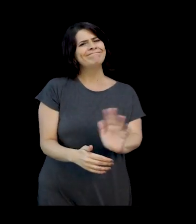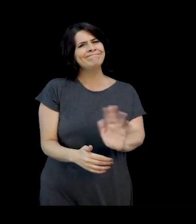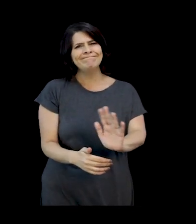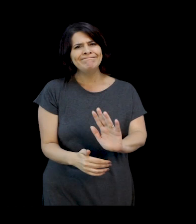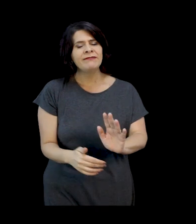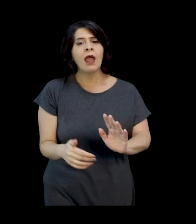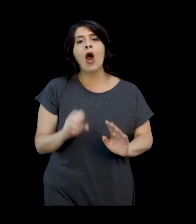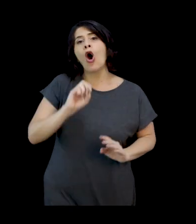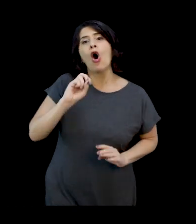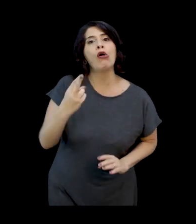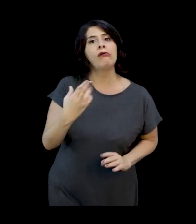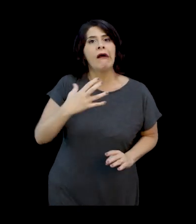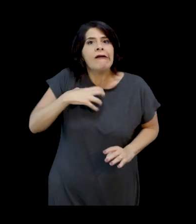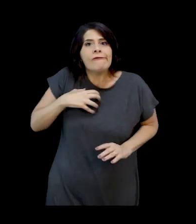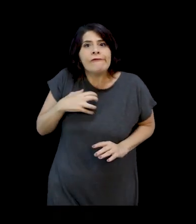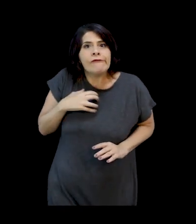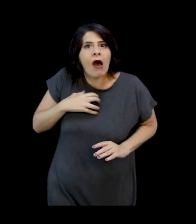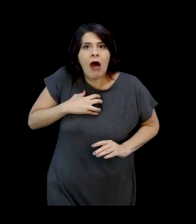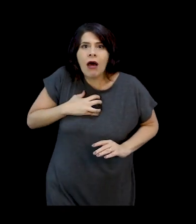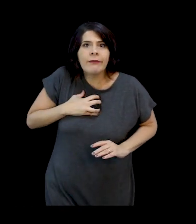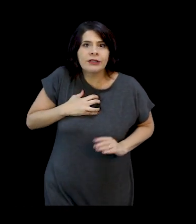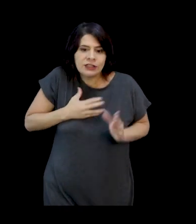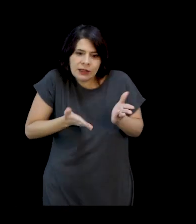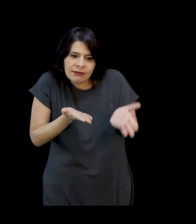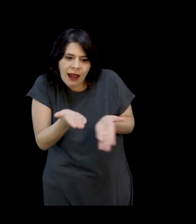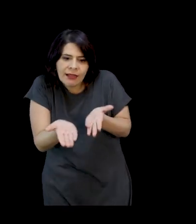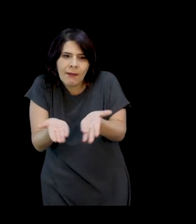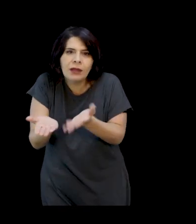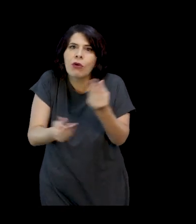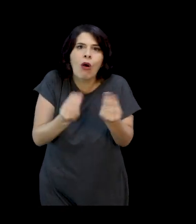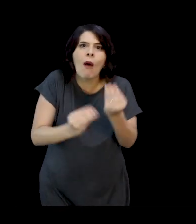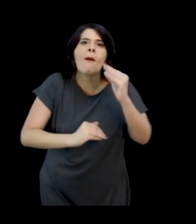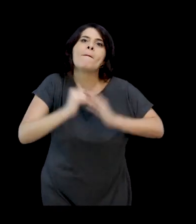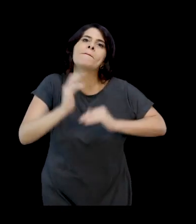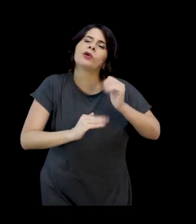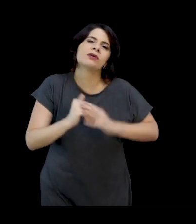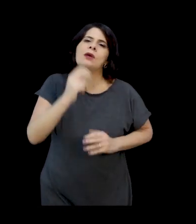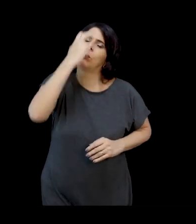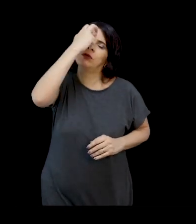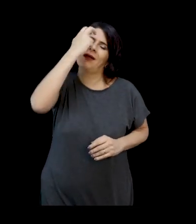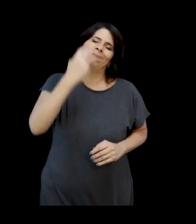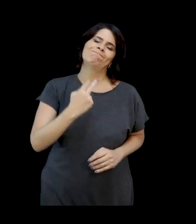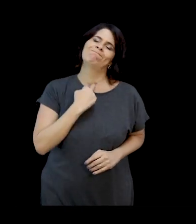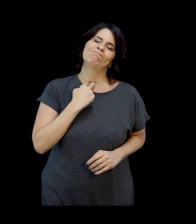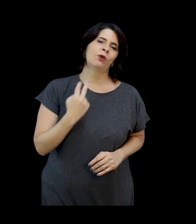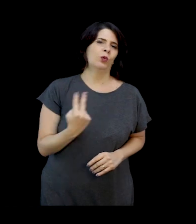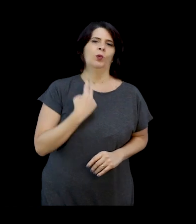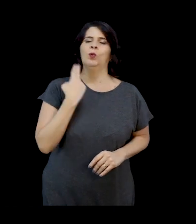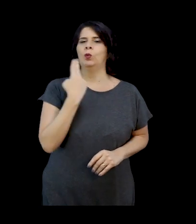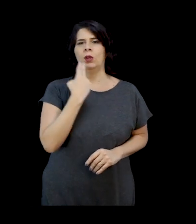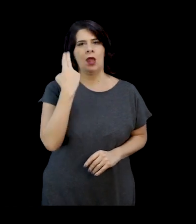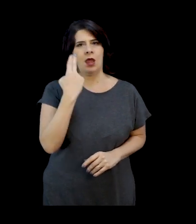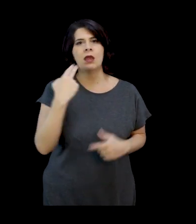nestas formas tecnocráticas de lidar com a produção cultural. A gente tem que